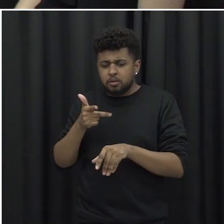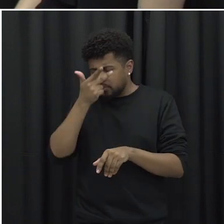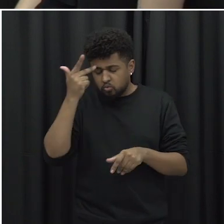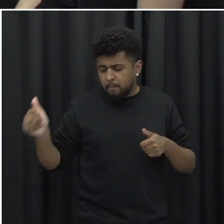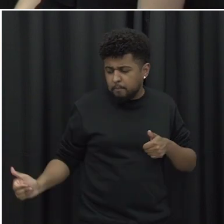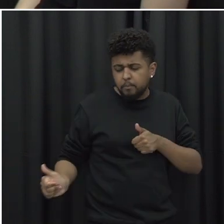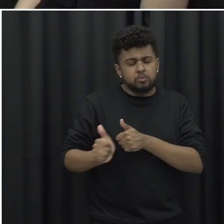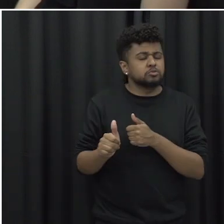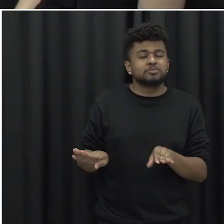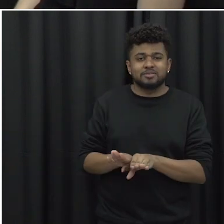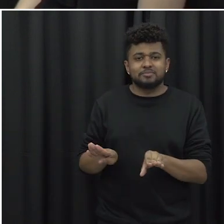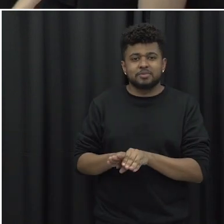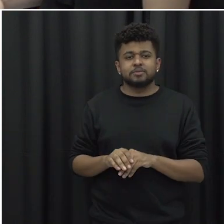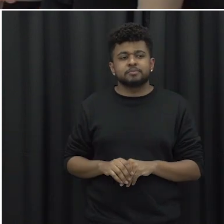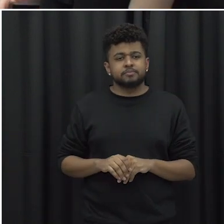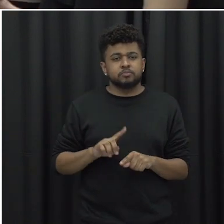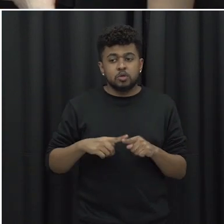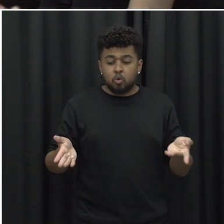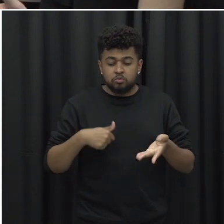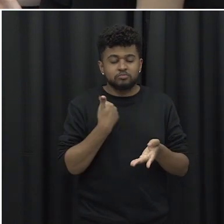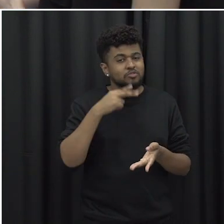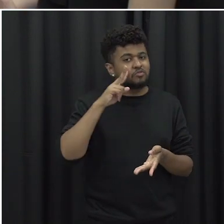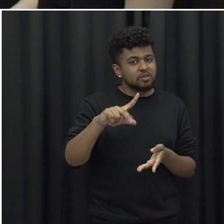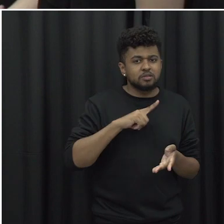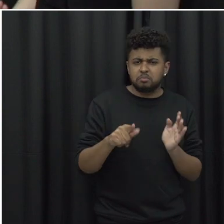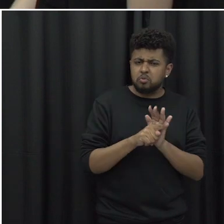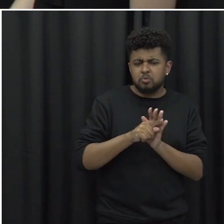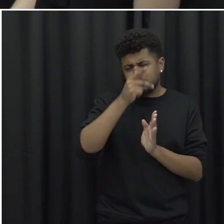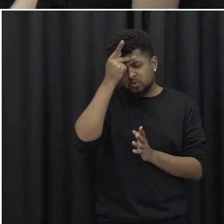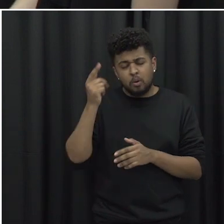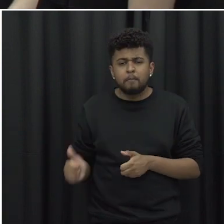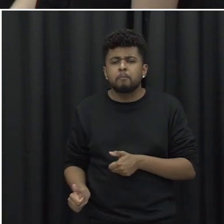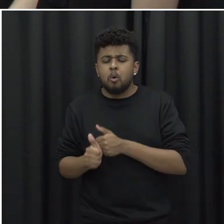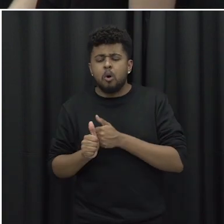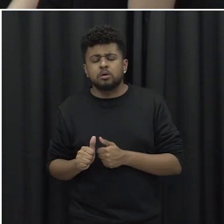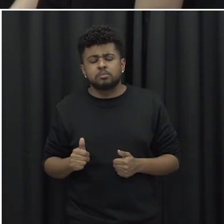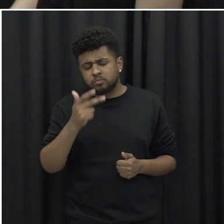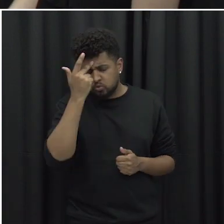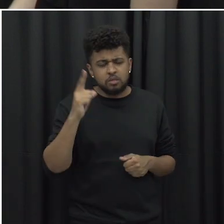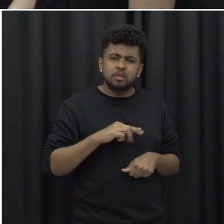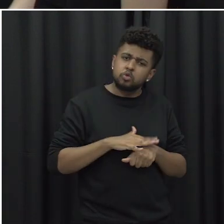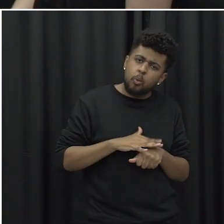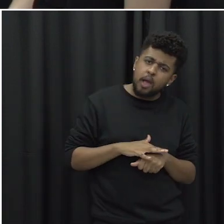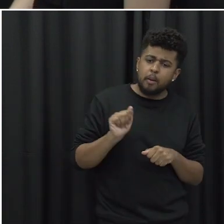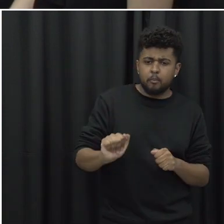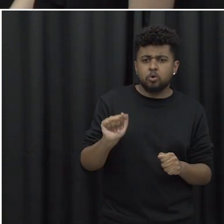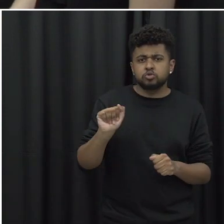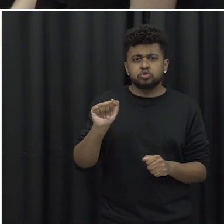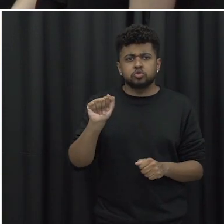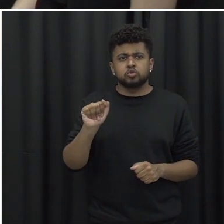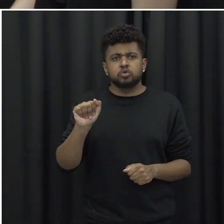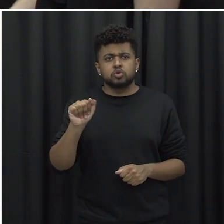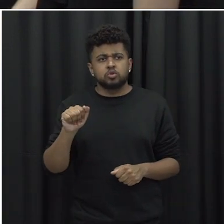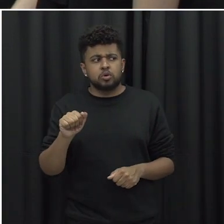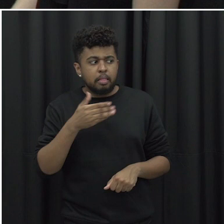Porque exatamente. Hoje a gente já vê por parte das pessoas próximas, né? De quem tem alguma doença que poderia ter